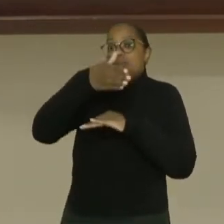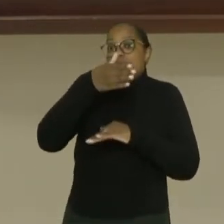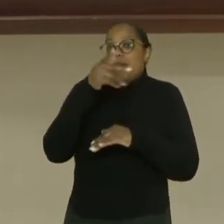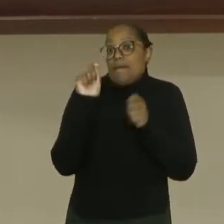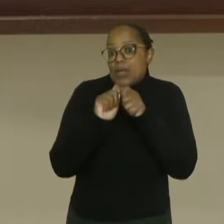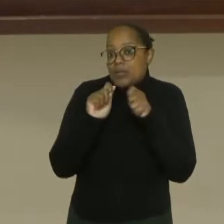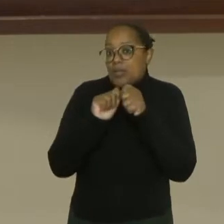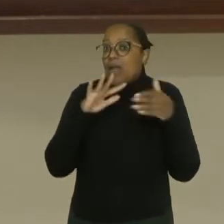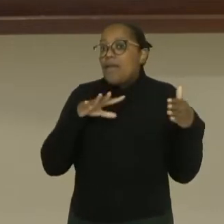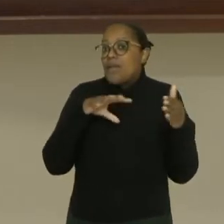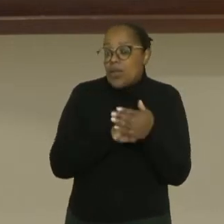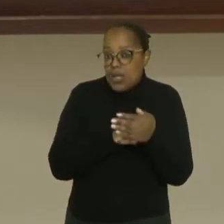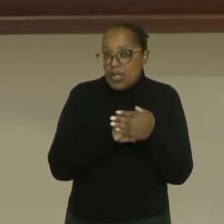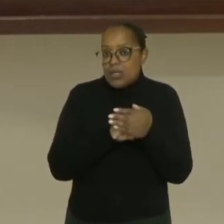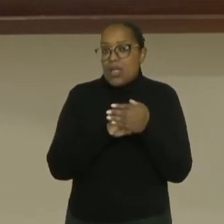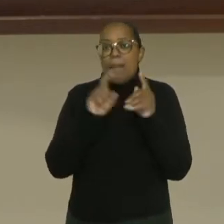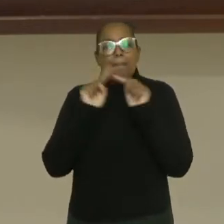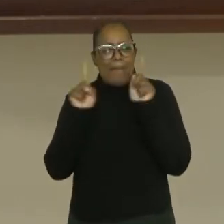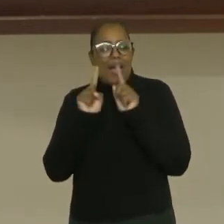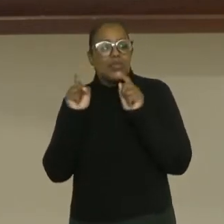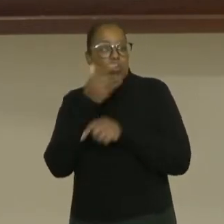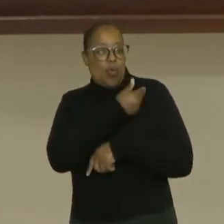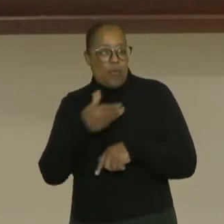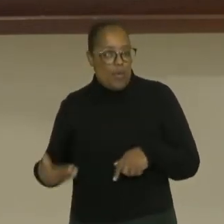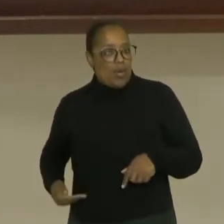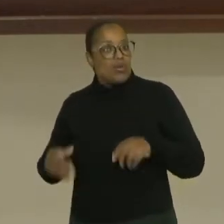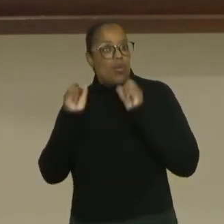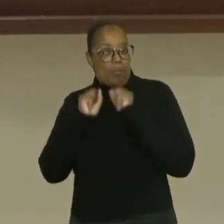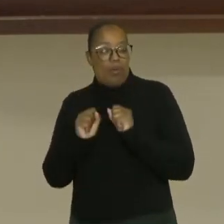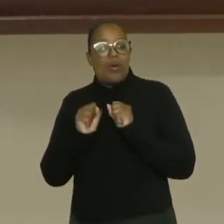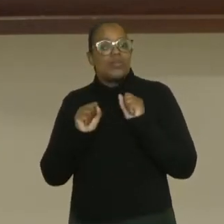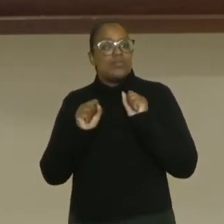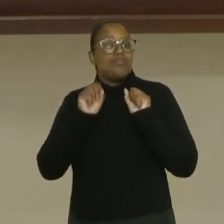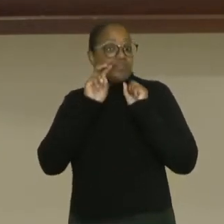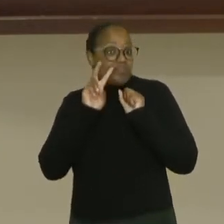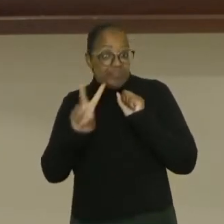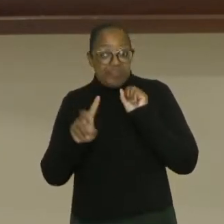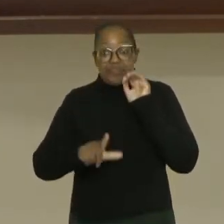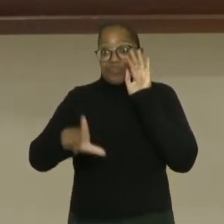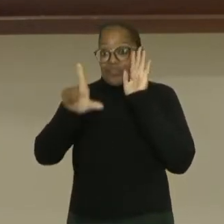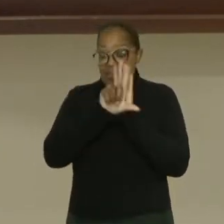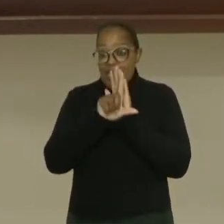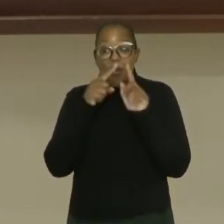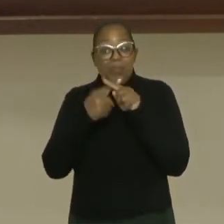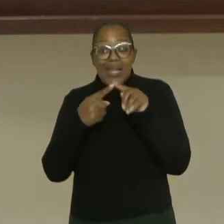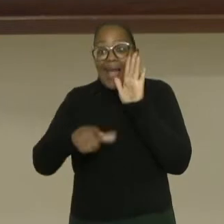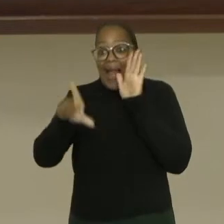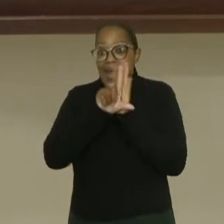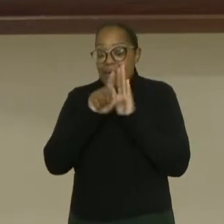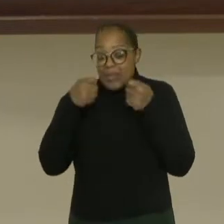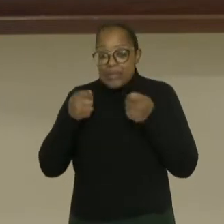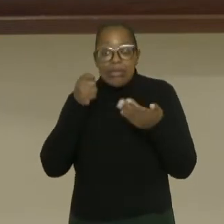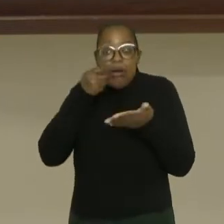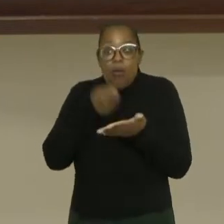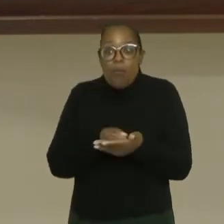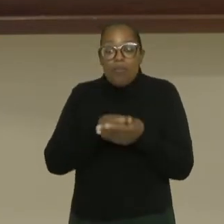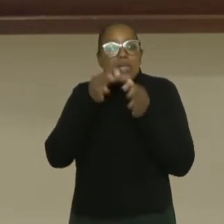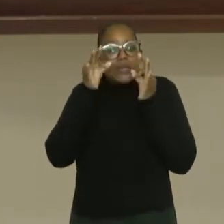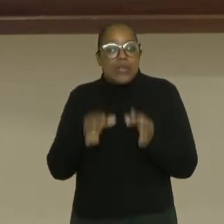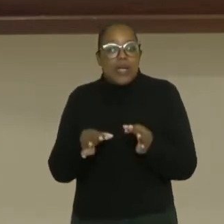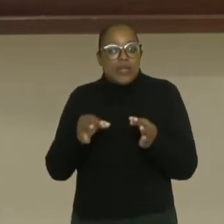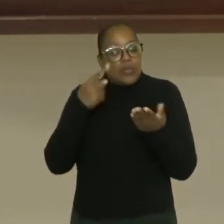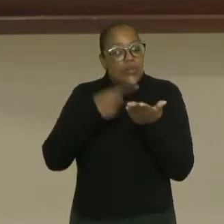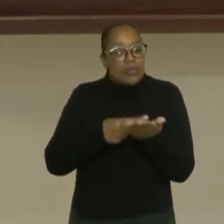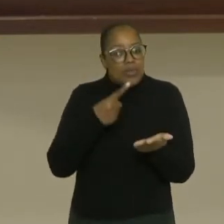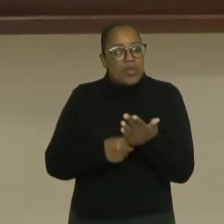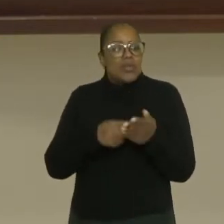pode agir com violência caso as leis não sejam cumpridas, então para manter a ordem, ou no próprio combate